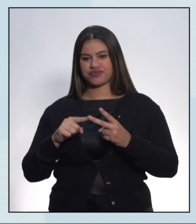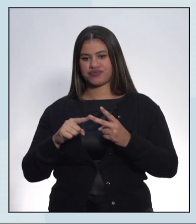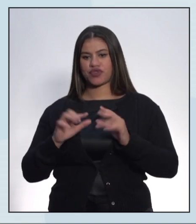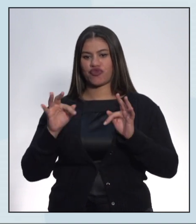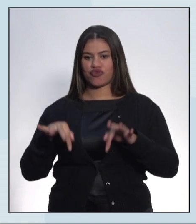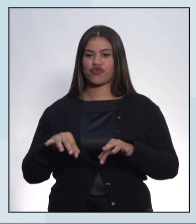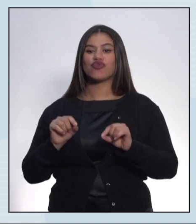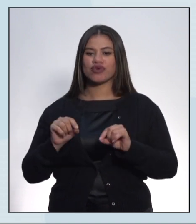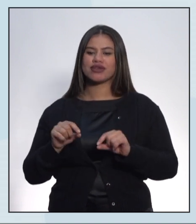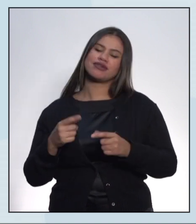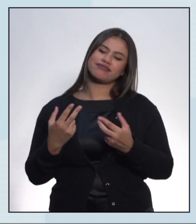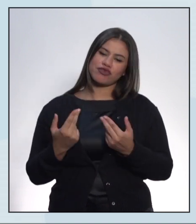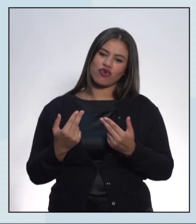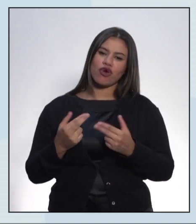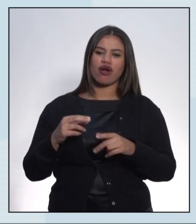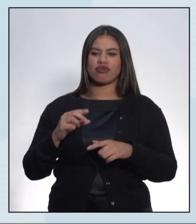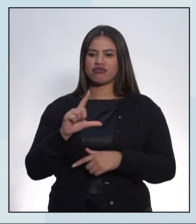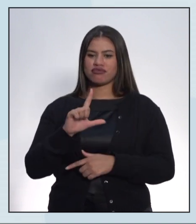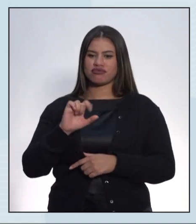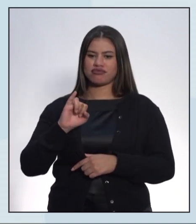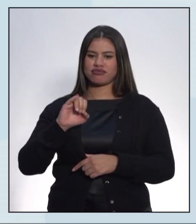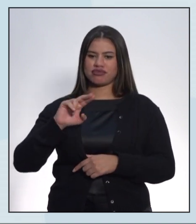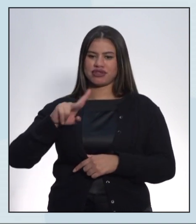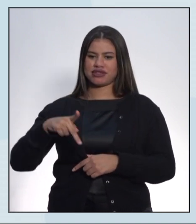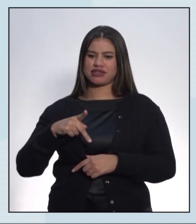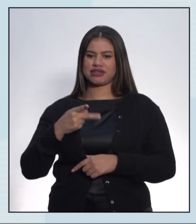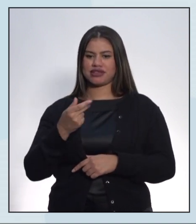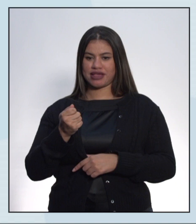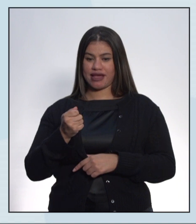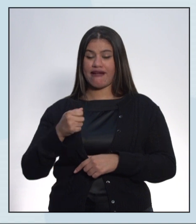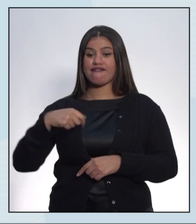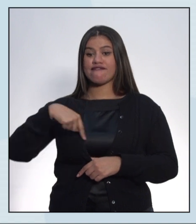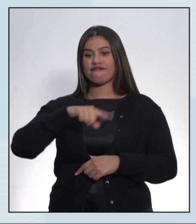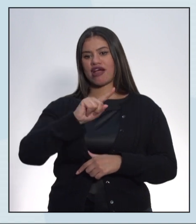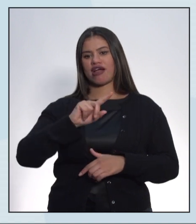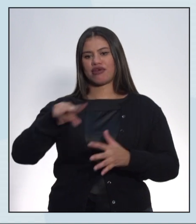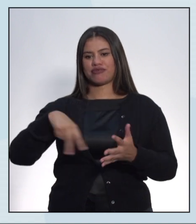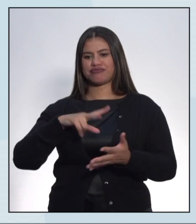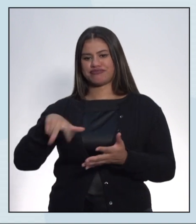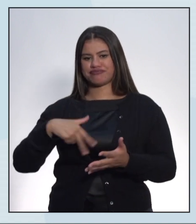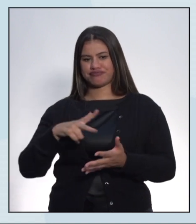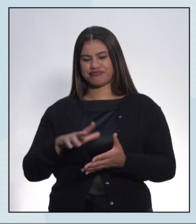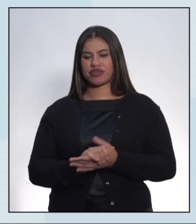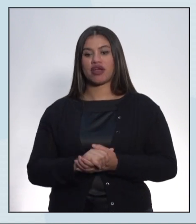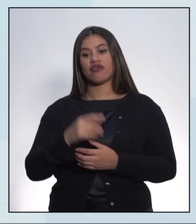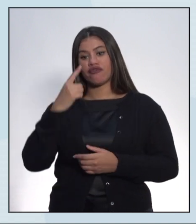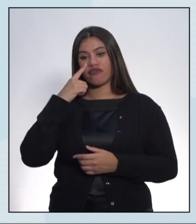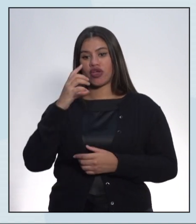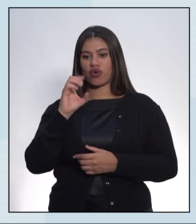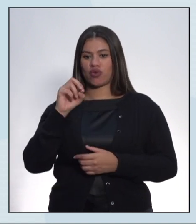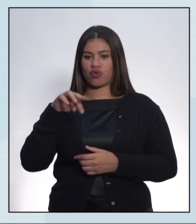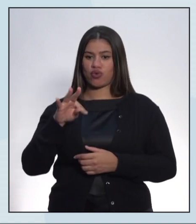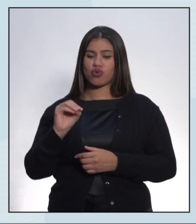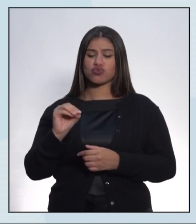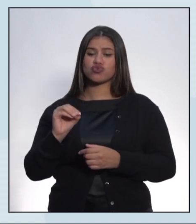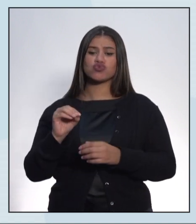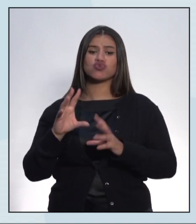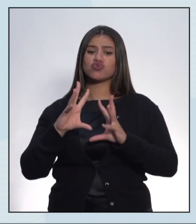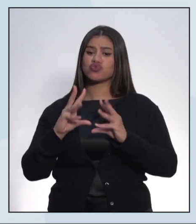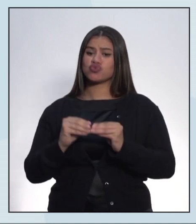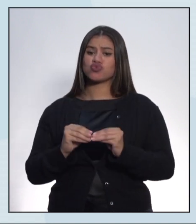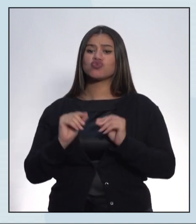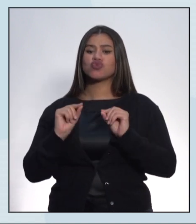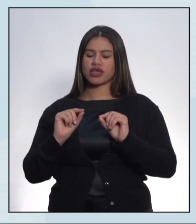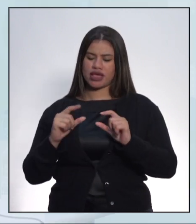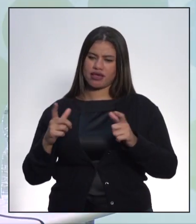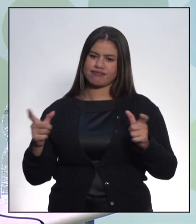para nós. Notem que num conto é tudo muito mais reduzido. O espaço é reduzido, o enredo é reduzido, apenas